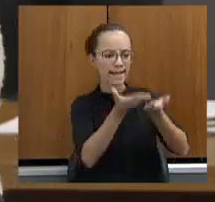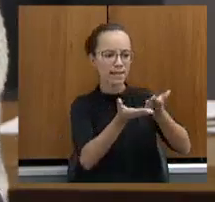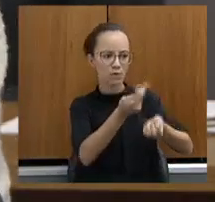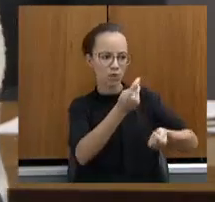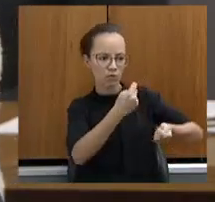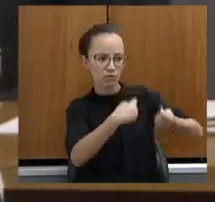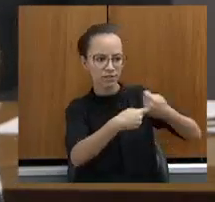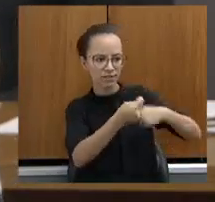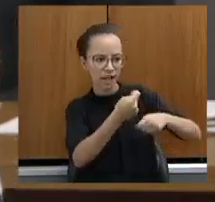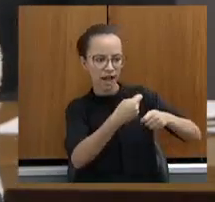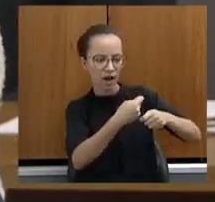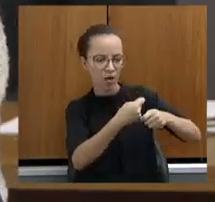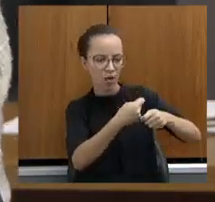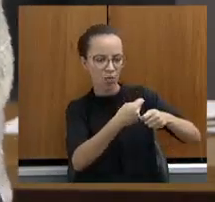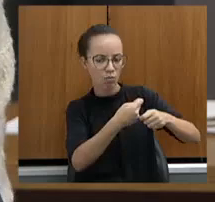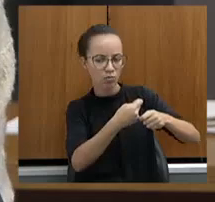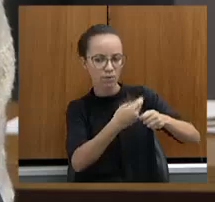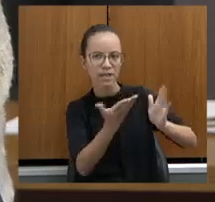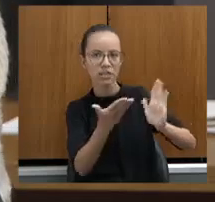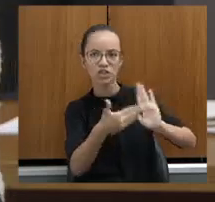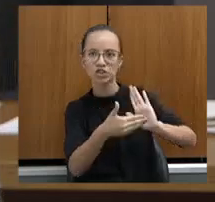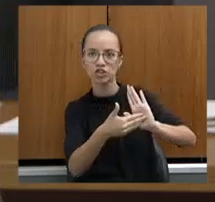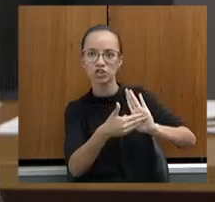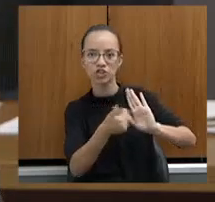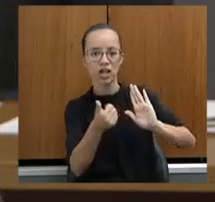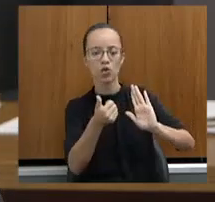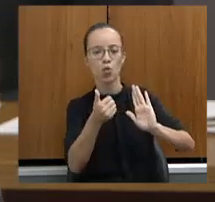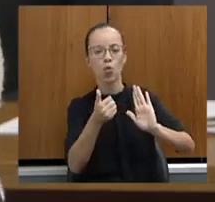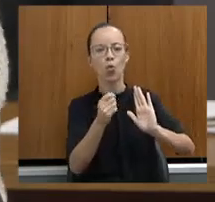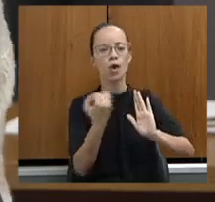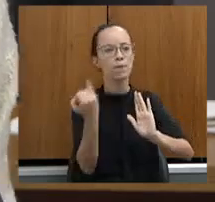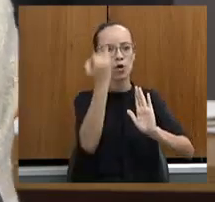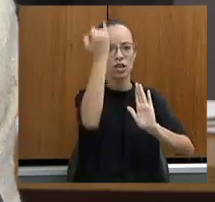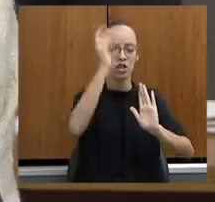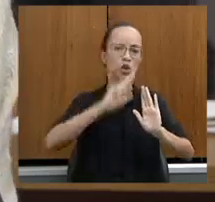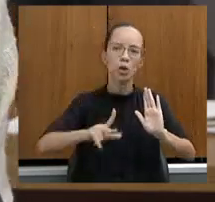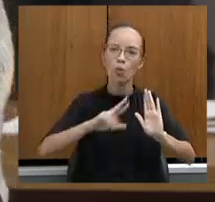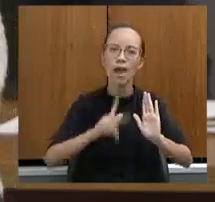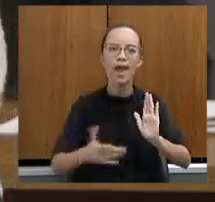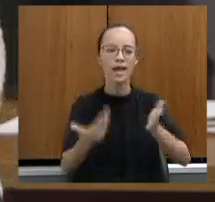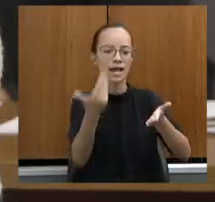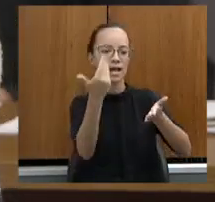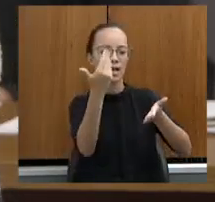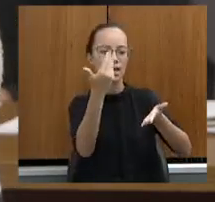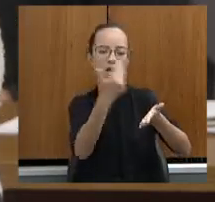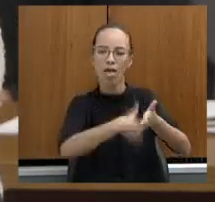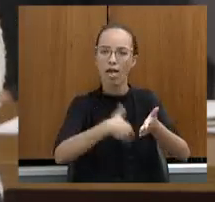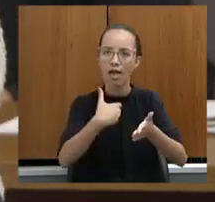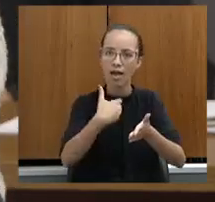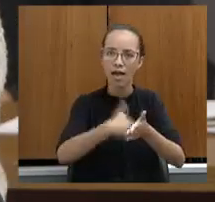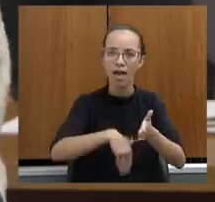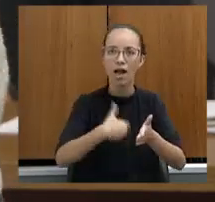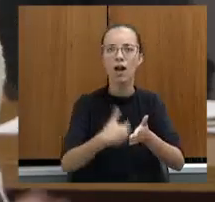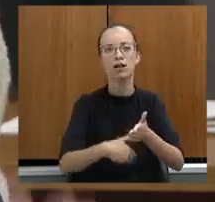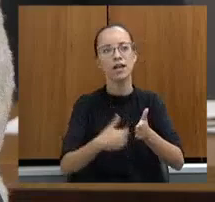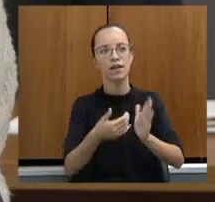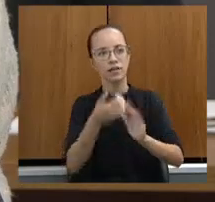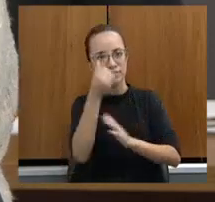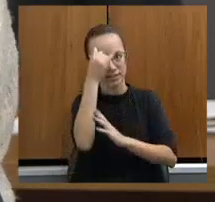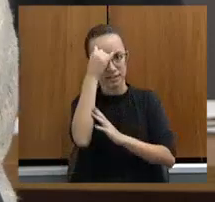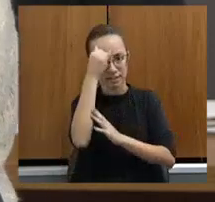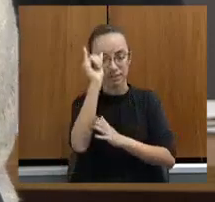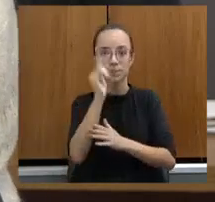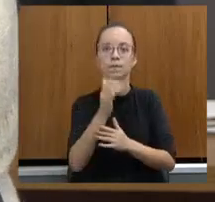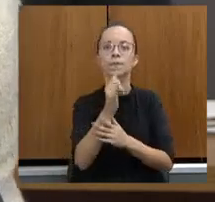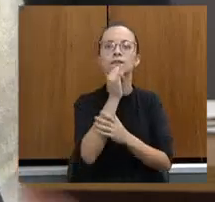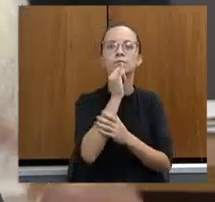cortando excessos cortando aquilo que não é importante cortando gastos desnecessários com a própria máquina que podem ser